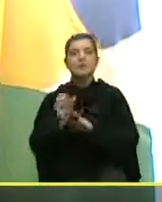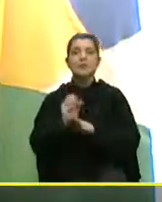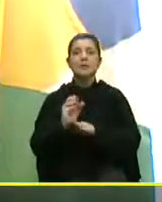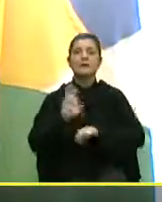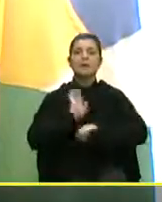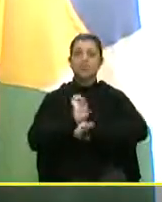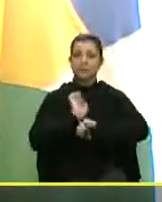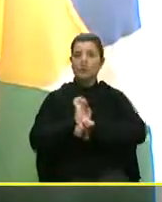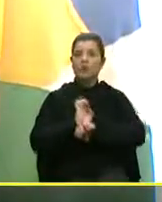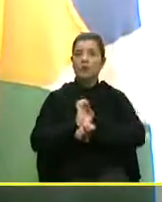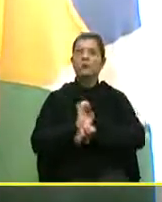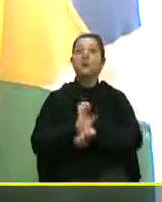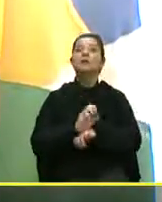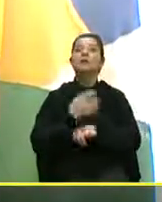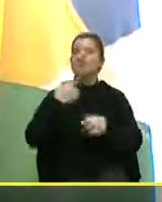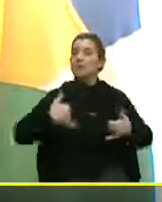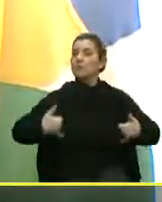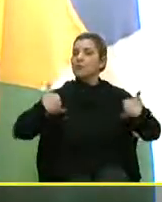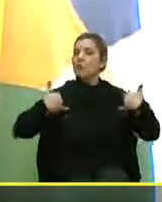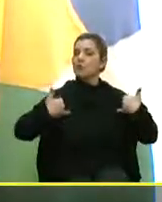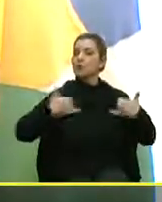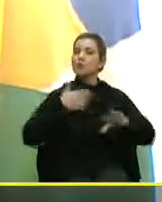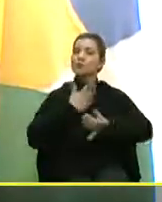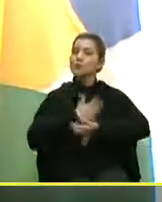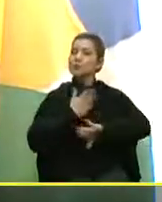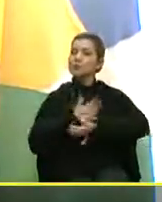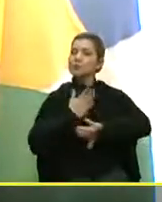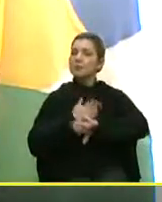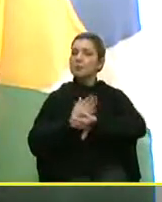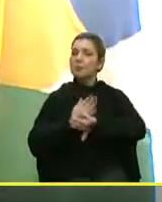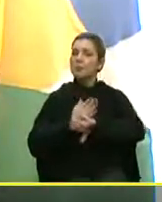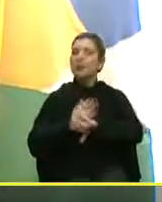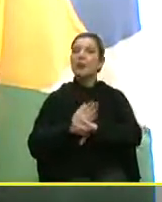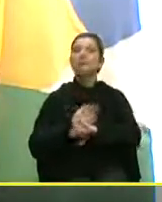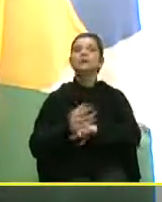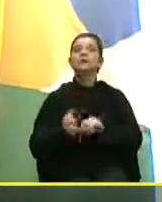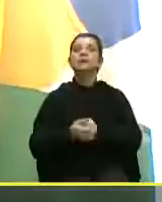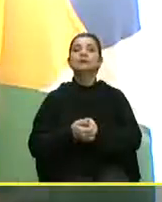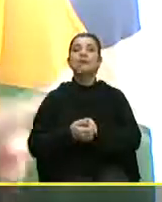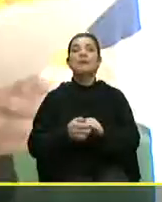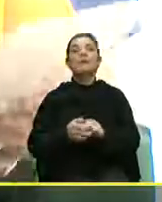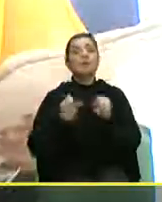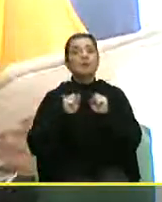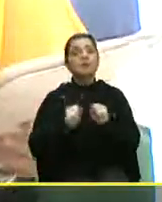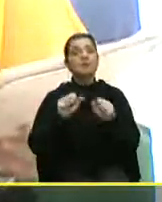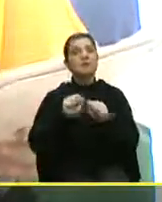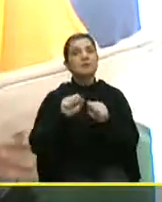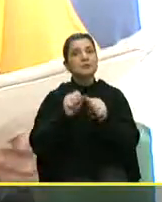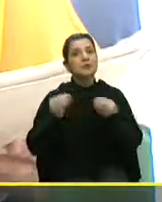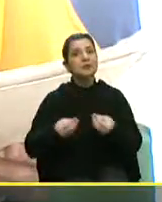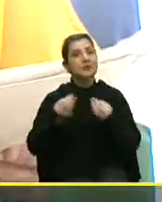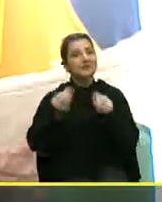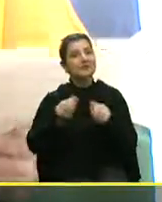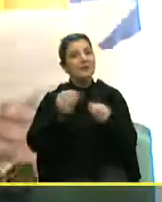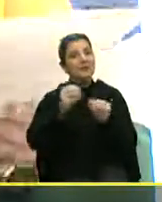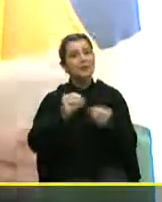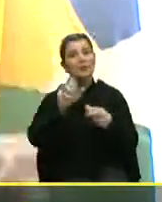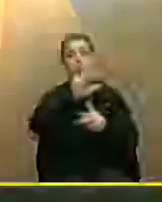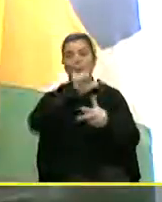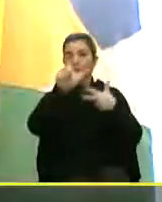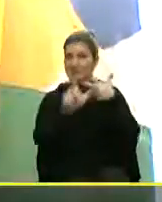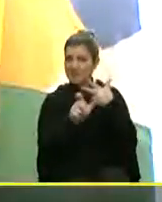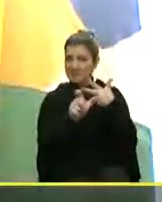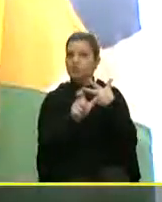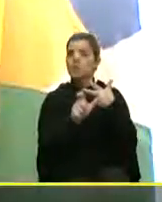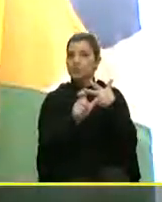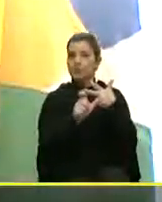e Tenho muito orgulho de poder participar recorrentemente como é membro convidado para que nós possamos fazer entrega para o poder executivo daquelas leis